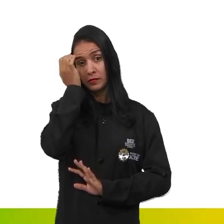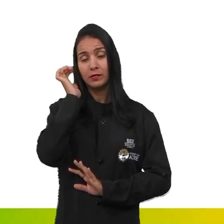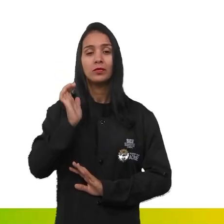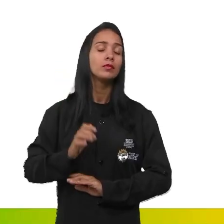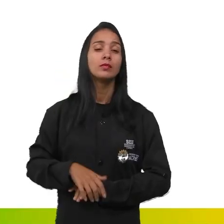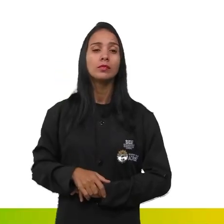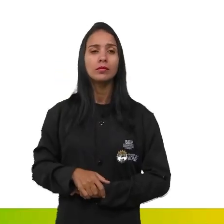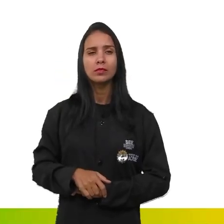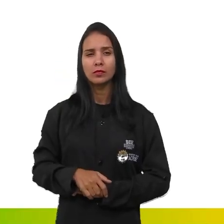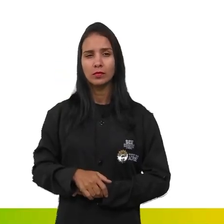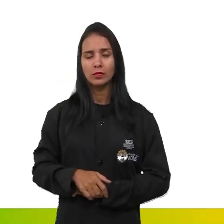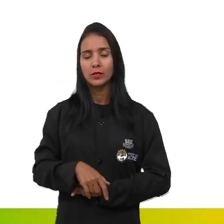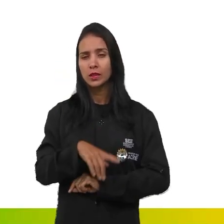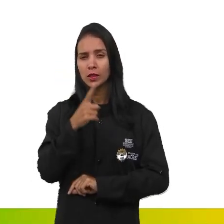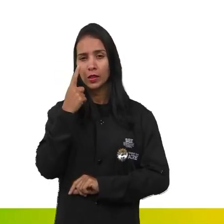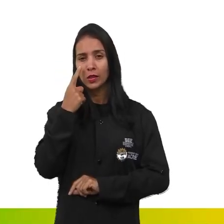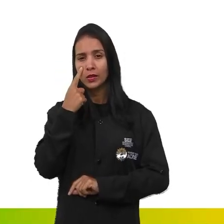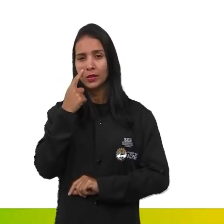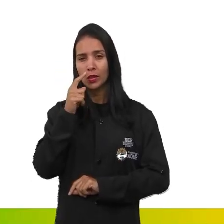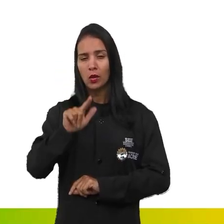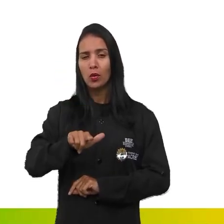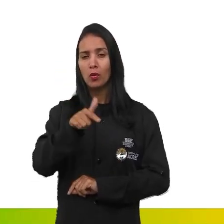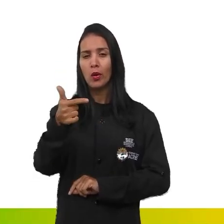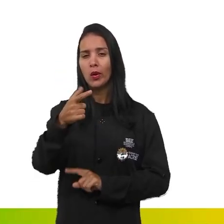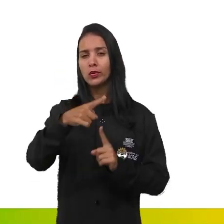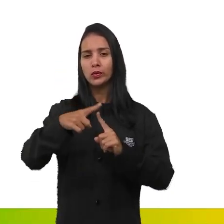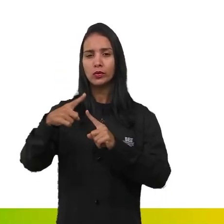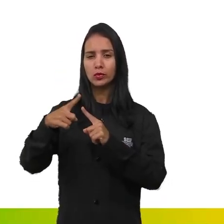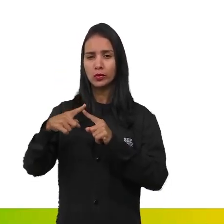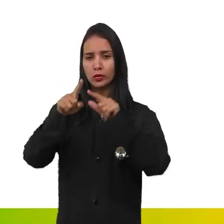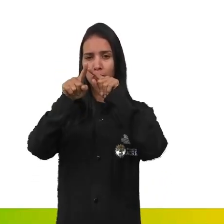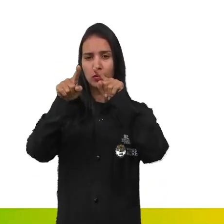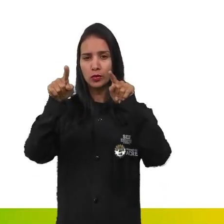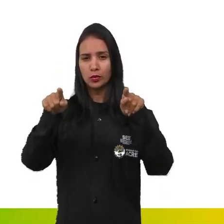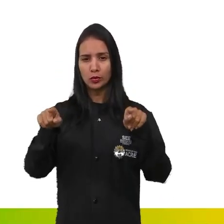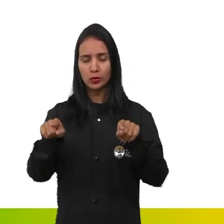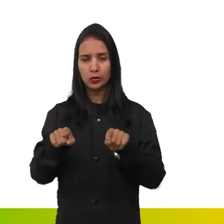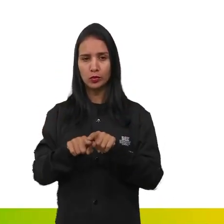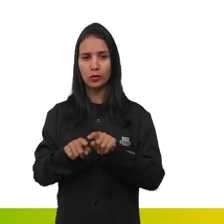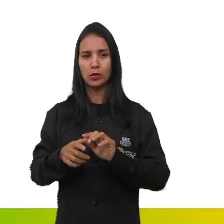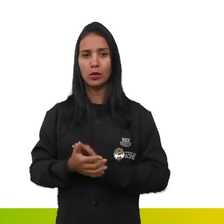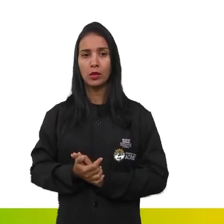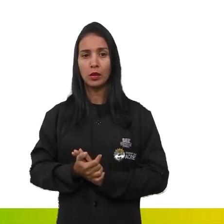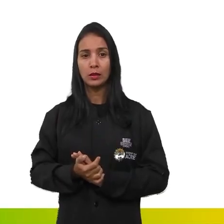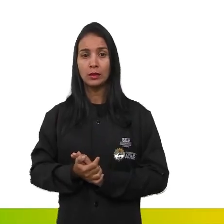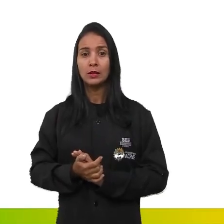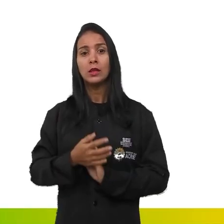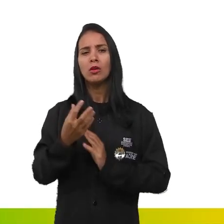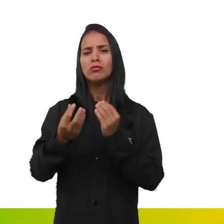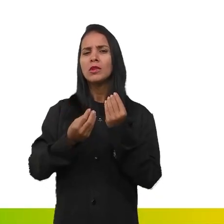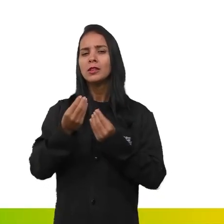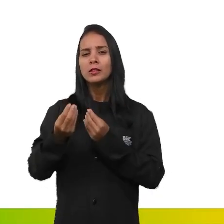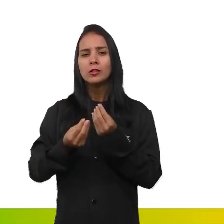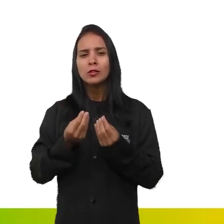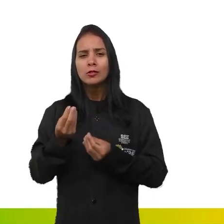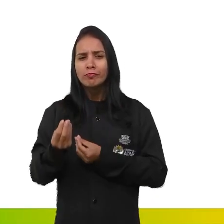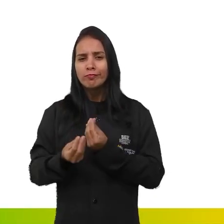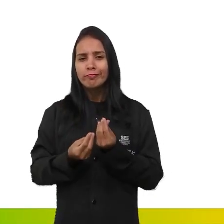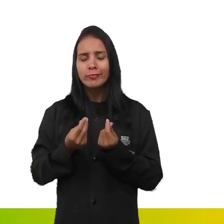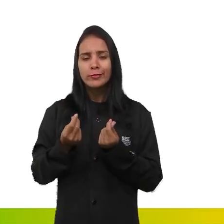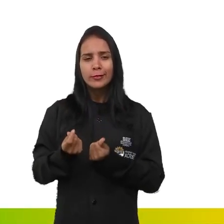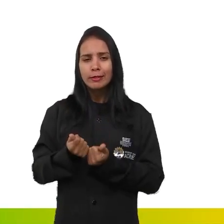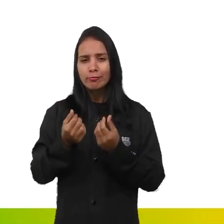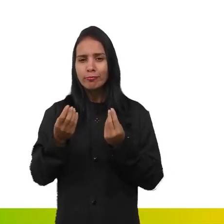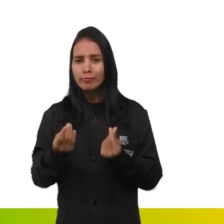Vamos agora trabalhar com o tetraedro. O tetraedro é digamos, uma figura assim que é um